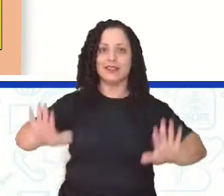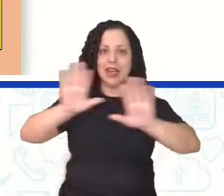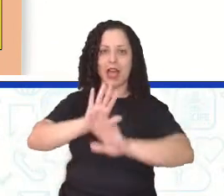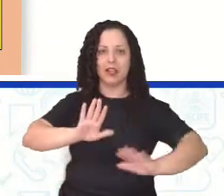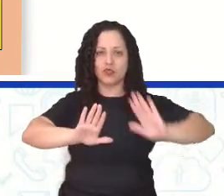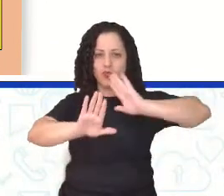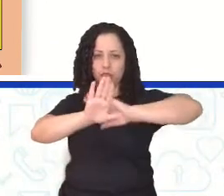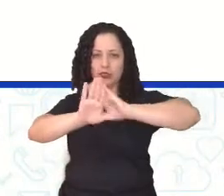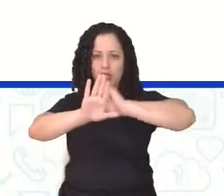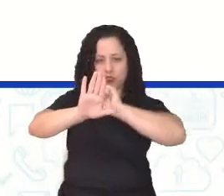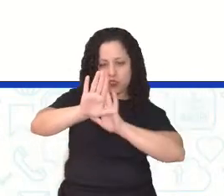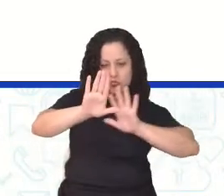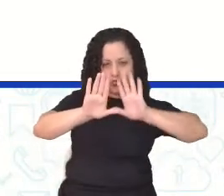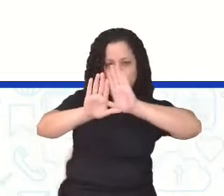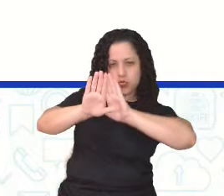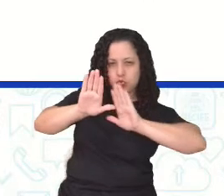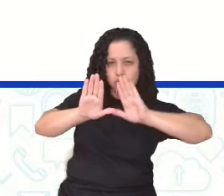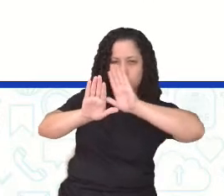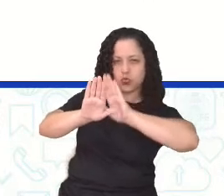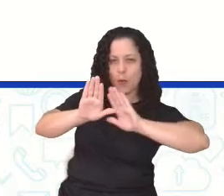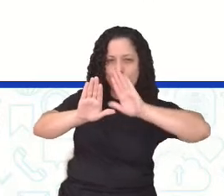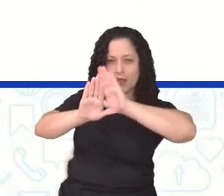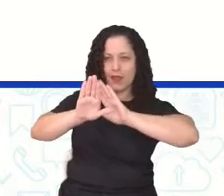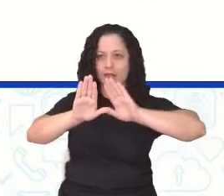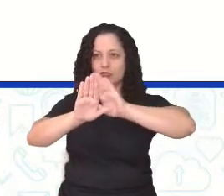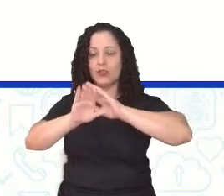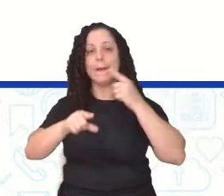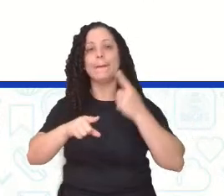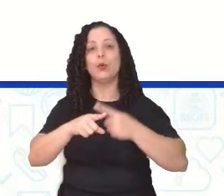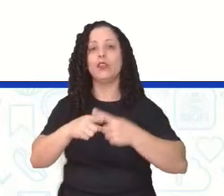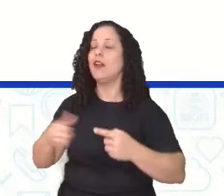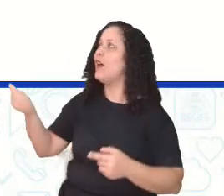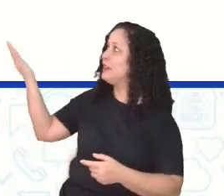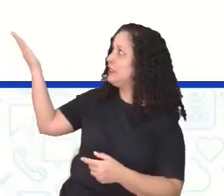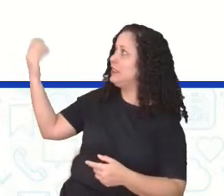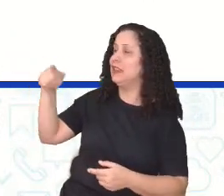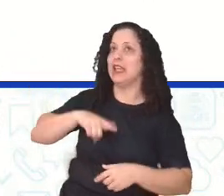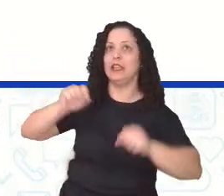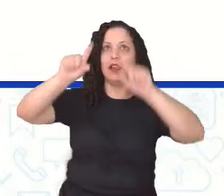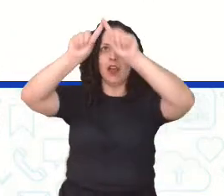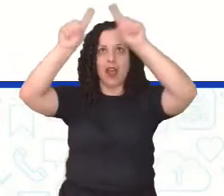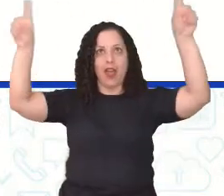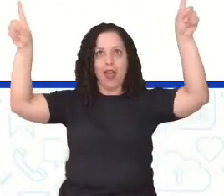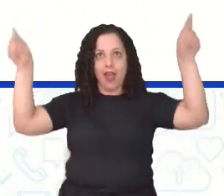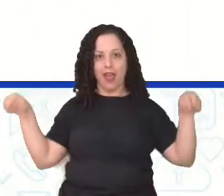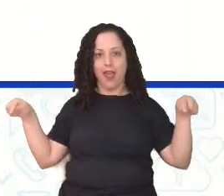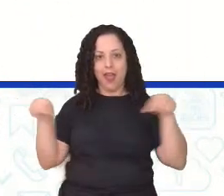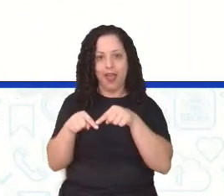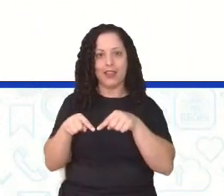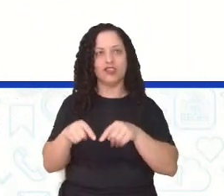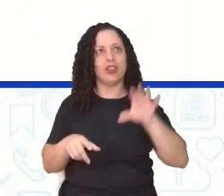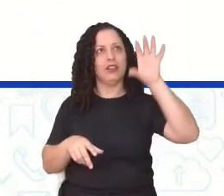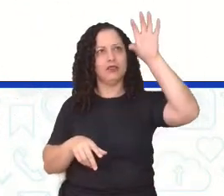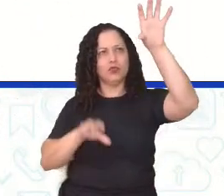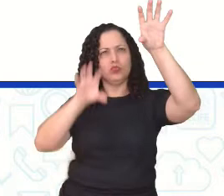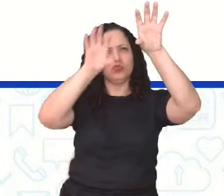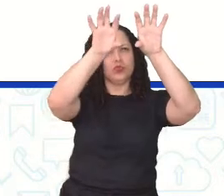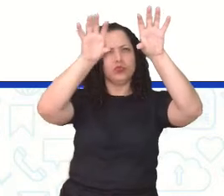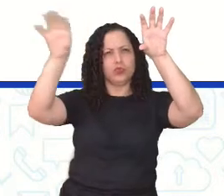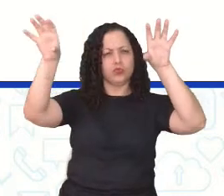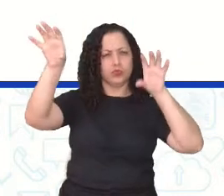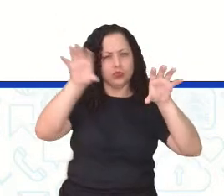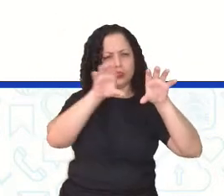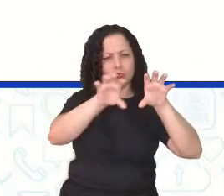sombreadas? Isso é importante. Por quê? Porque aqui eu tenho áreas em branco e tenho áreas sombreadas, que aí está